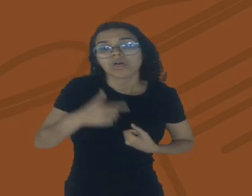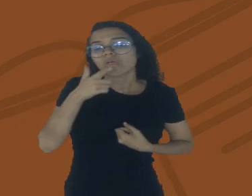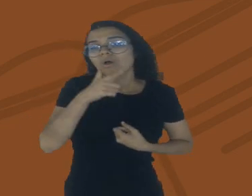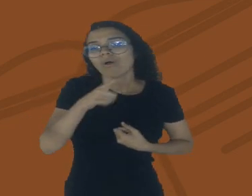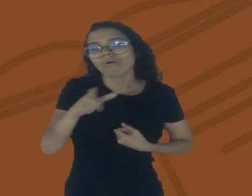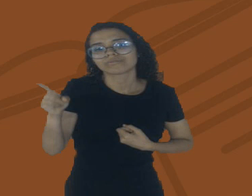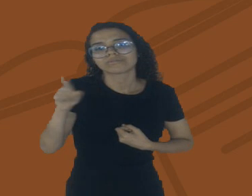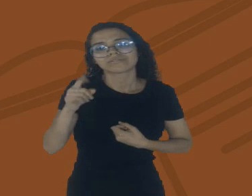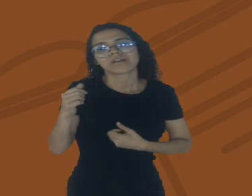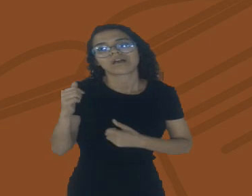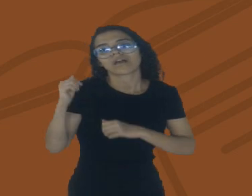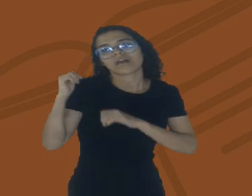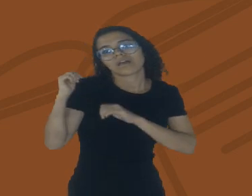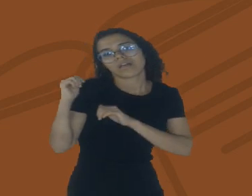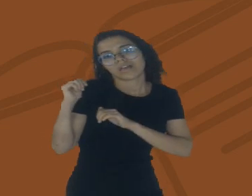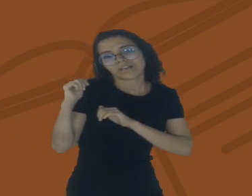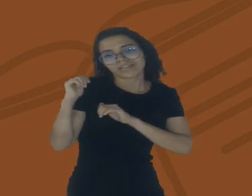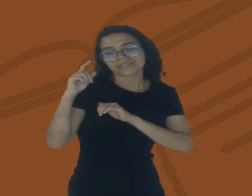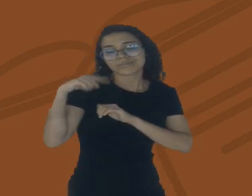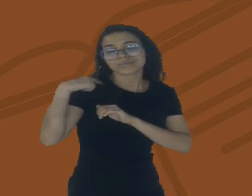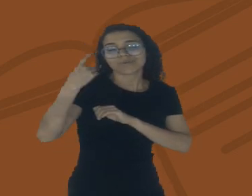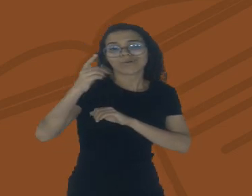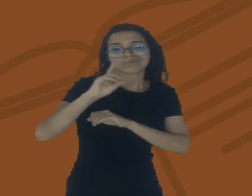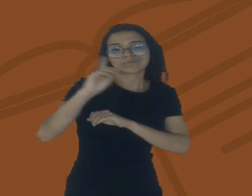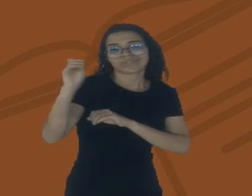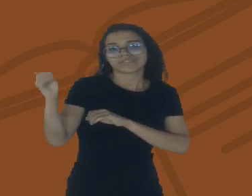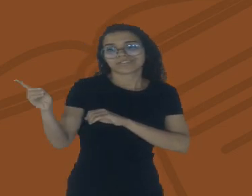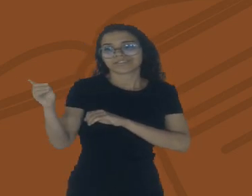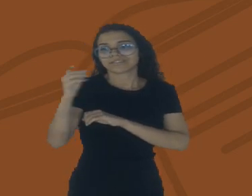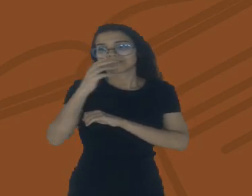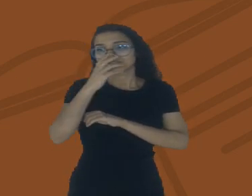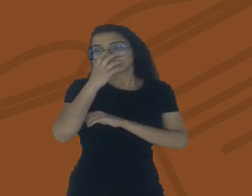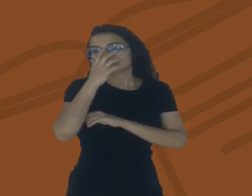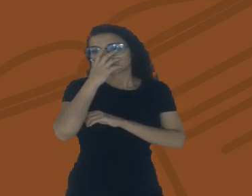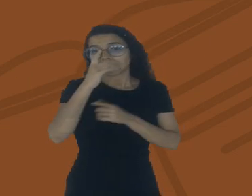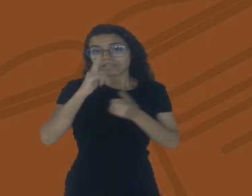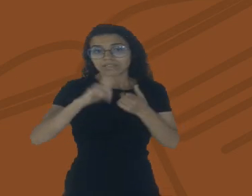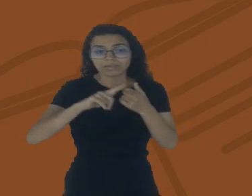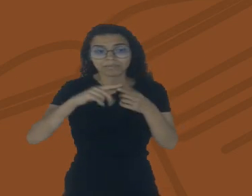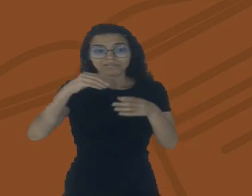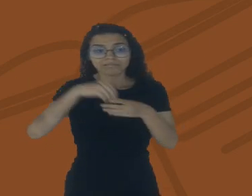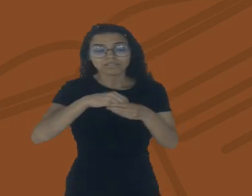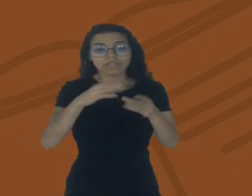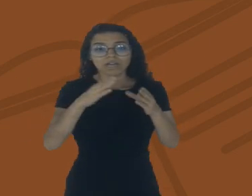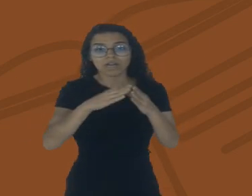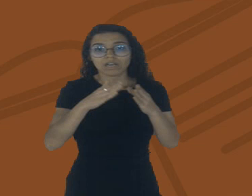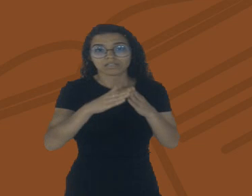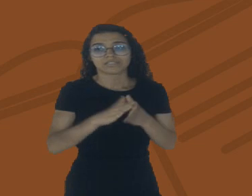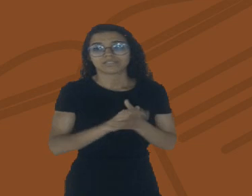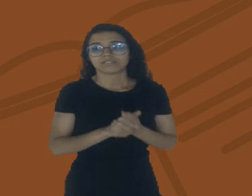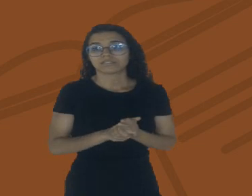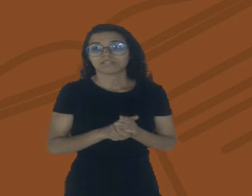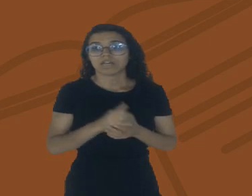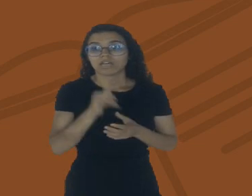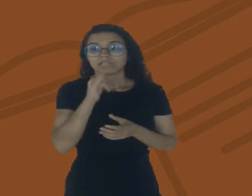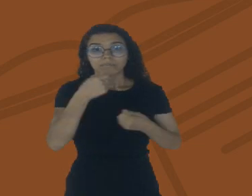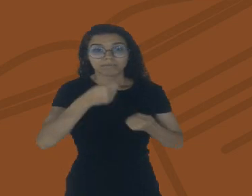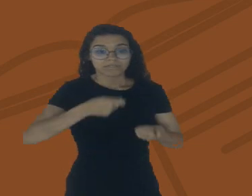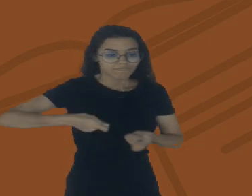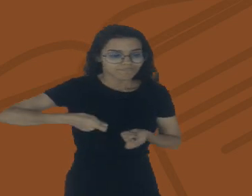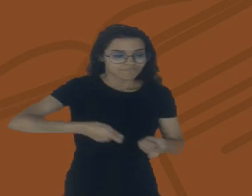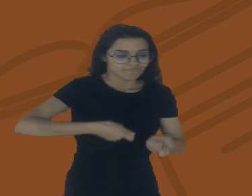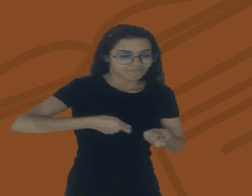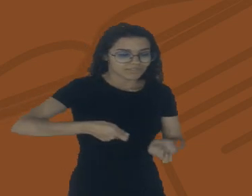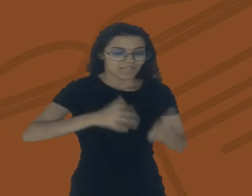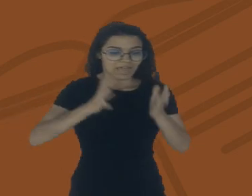render na sua ação diária do dia seguinte, certo? Até nas ações domésticas mesmo. No nosso dia a dia tem que fazer a faxina, você não